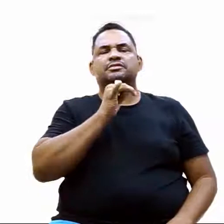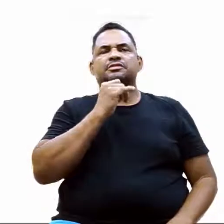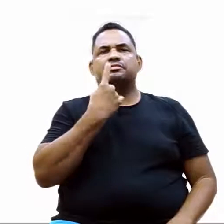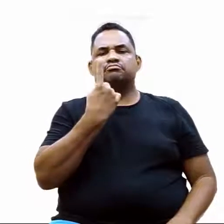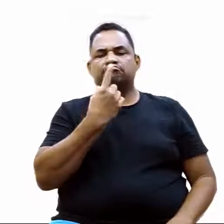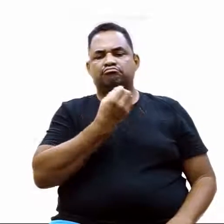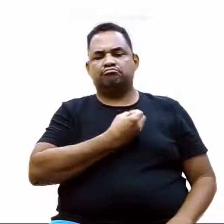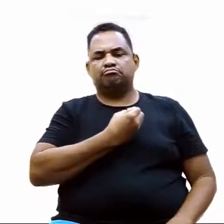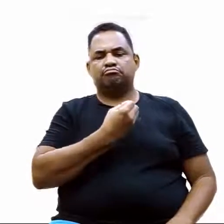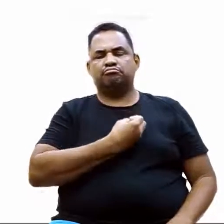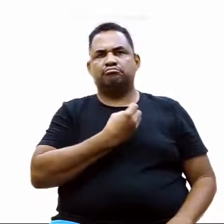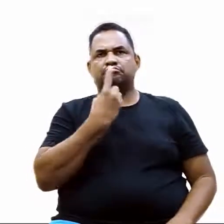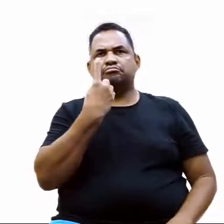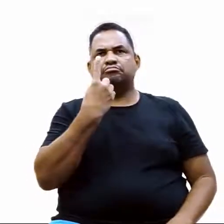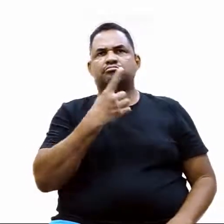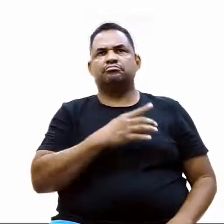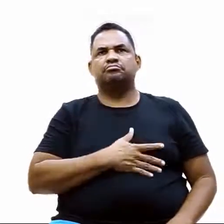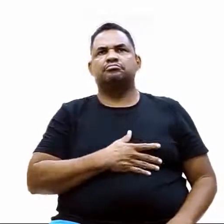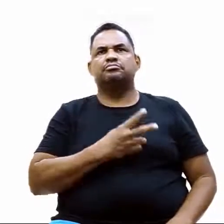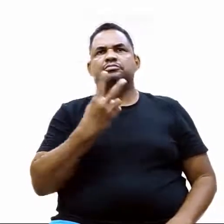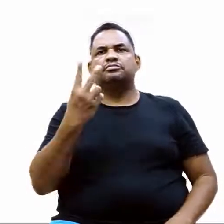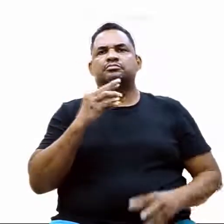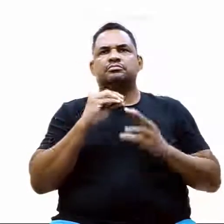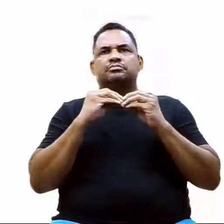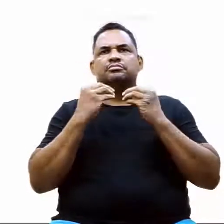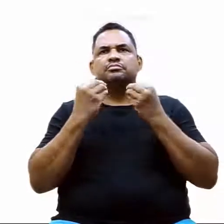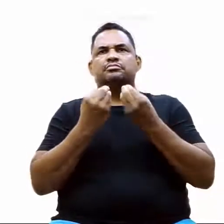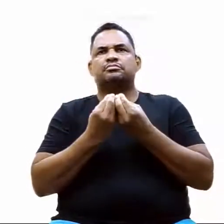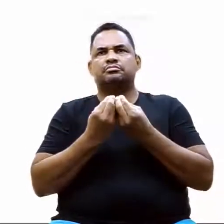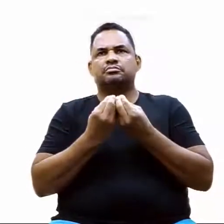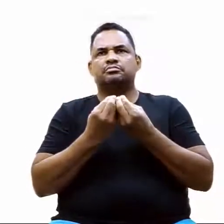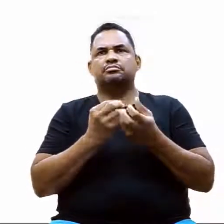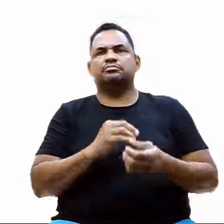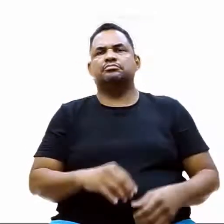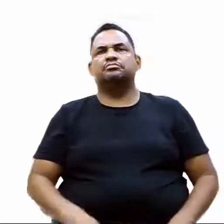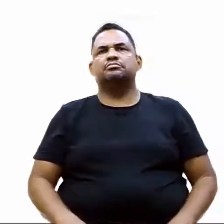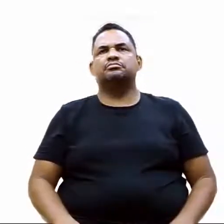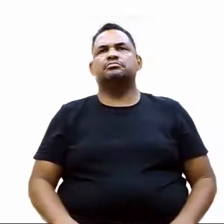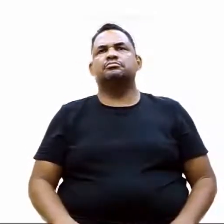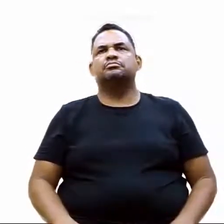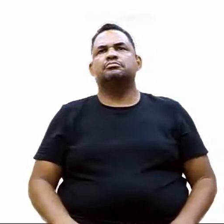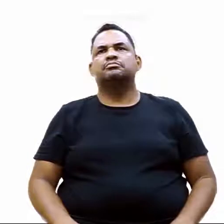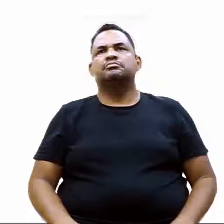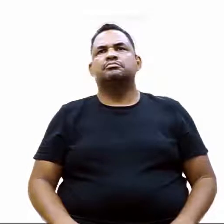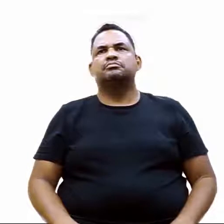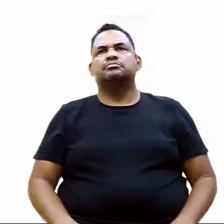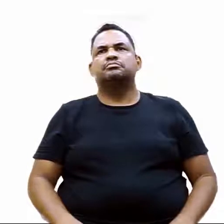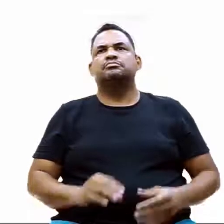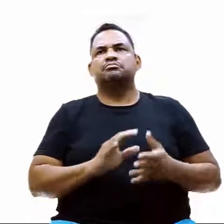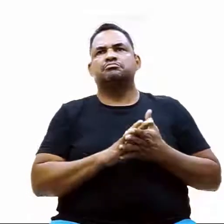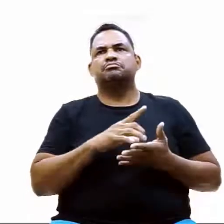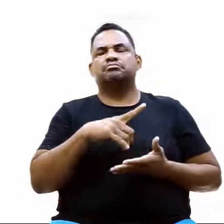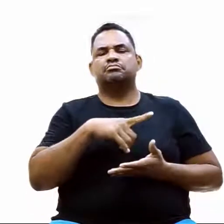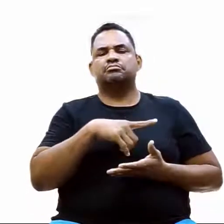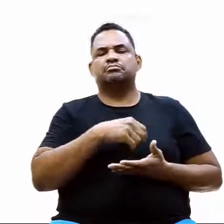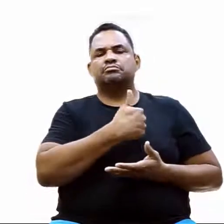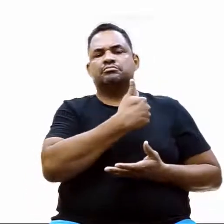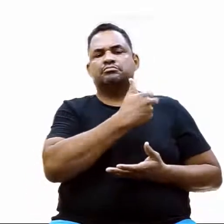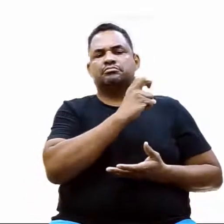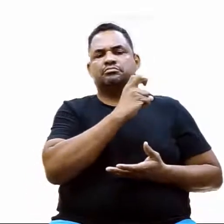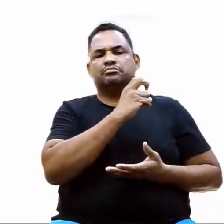fazendo, duas substâncias, uma com 15 gramas de